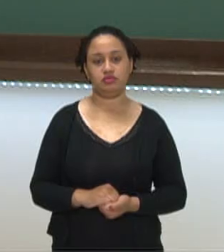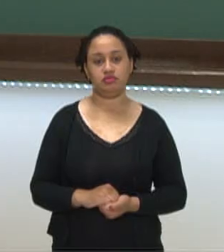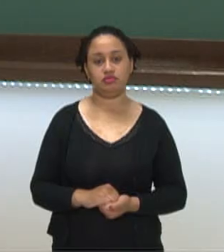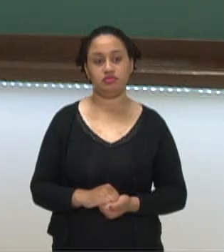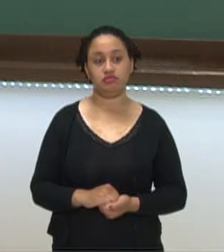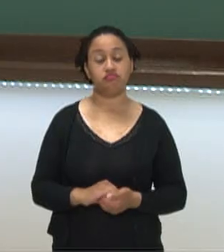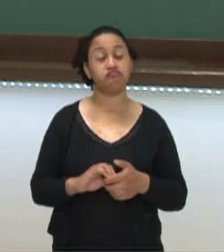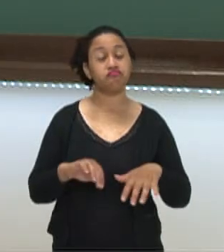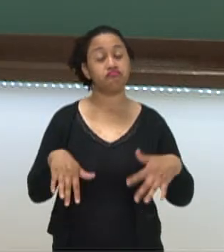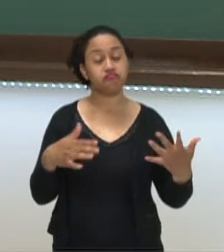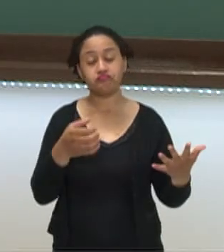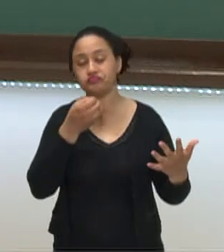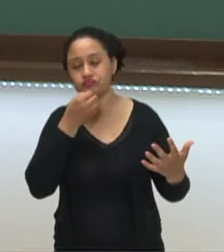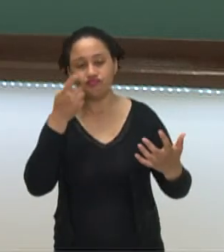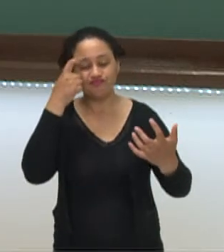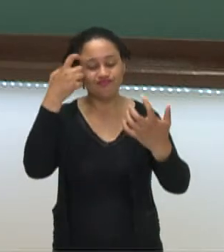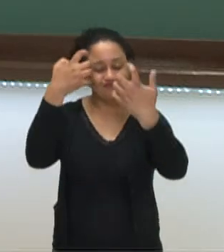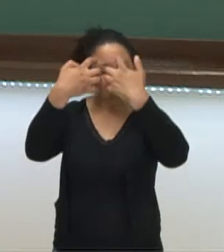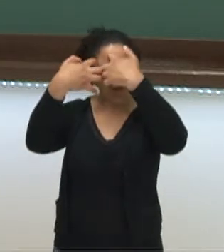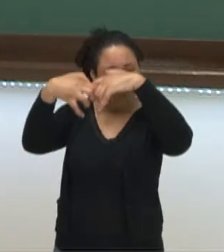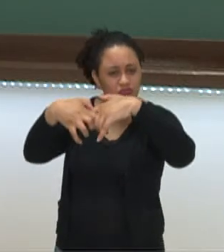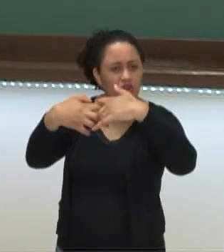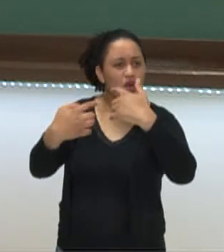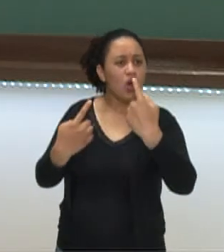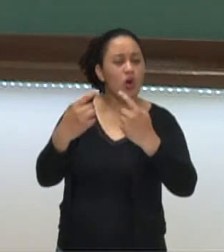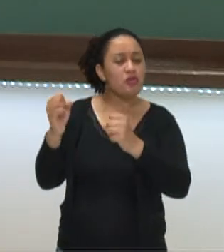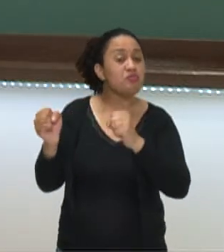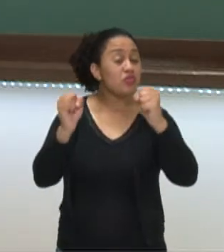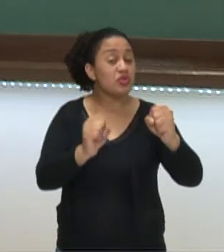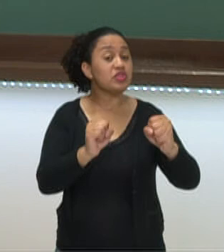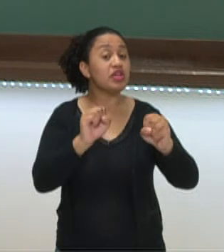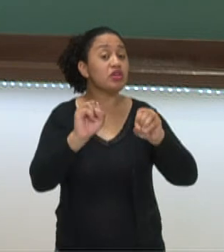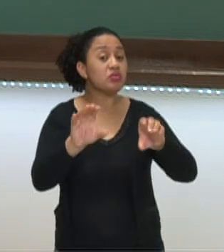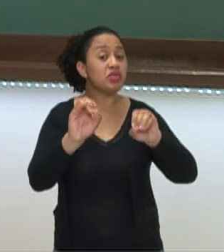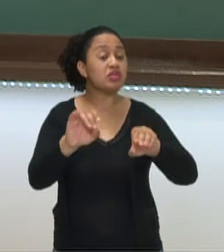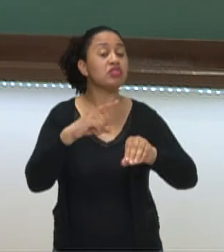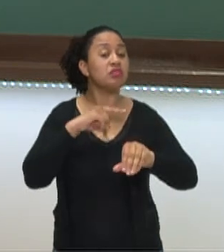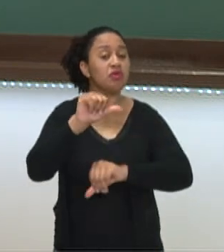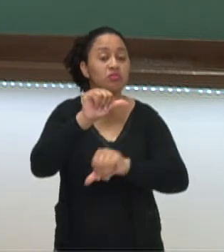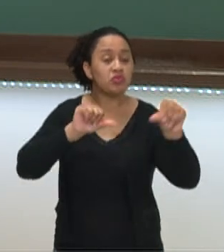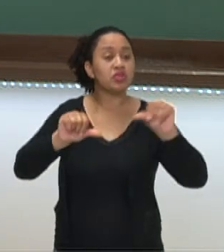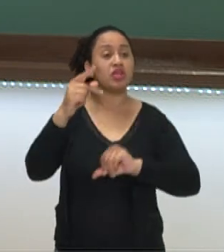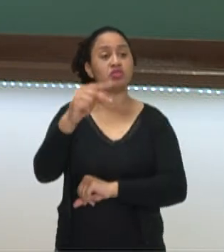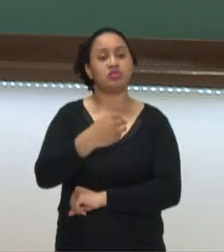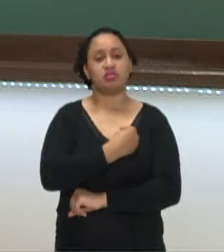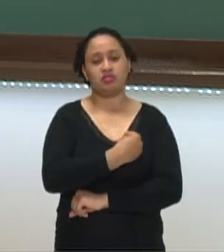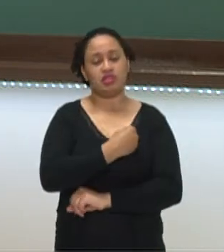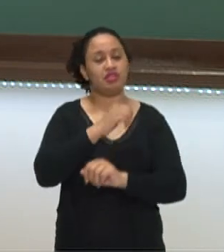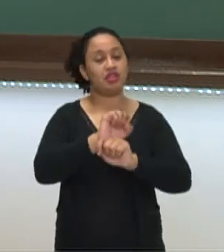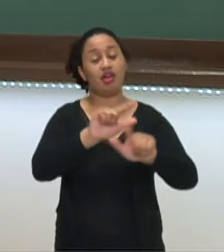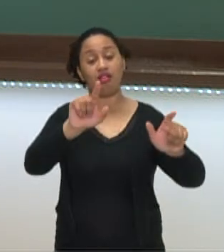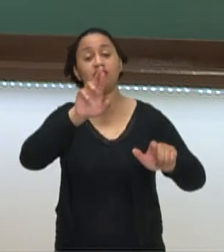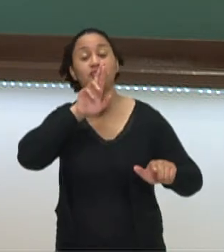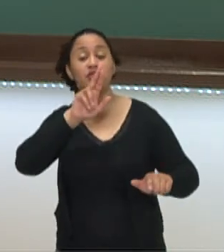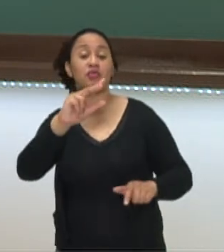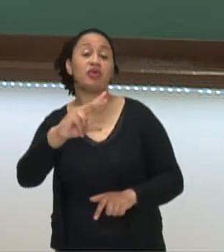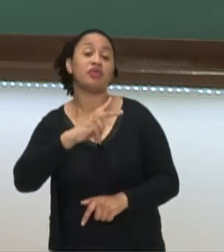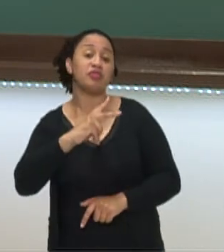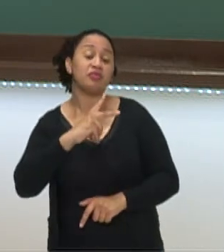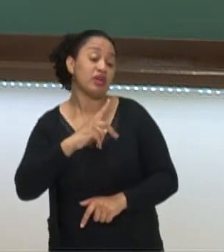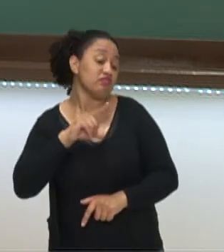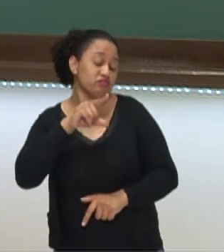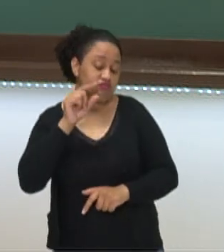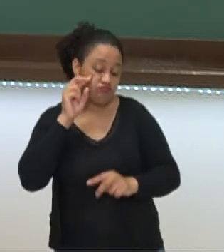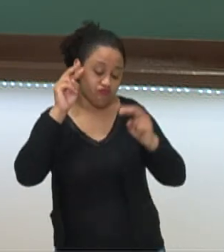Uma boa reflexão. Que poder a educação tem para mudar a sua realidade? É óbvio que isso é uma resposta pessoal, é algo como